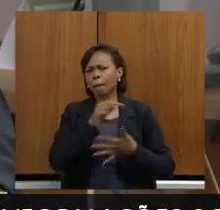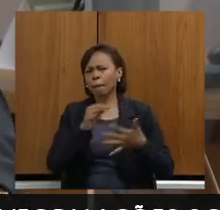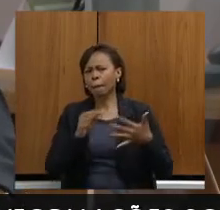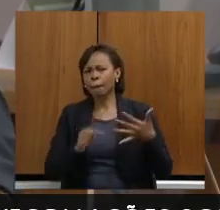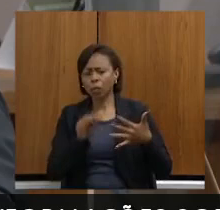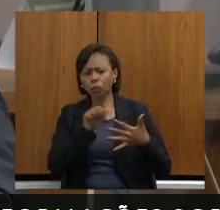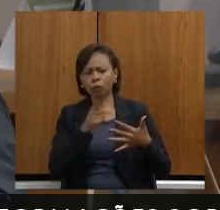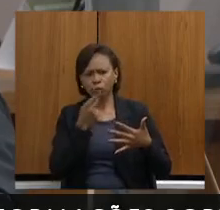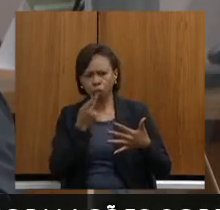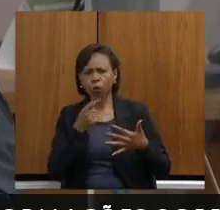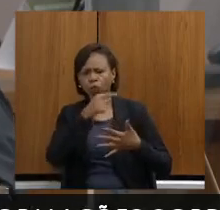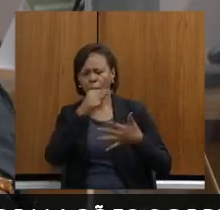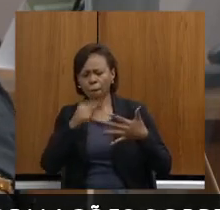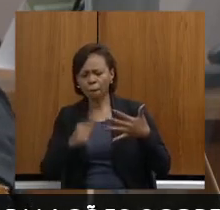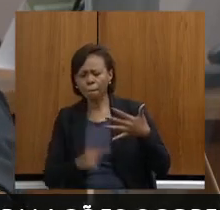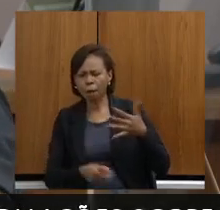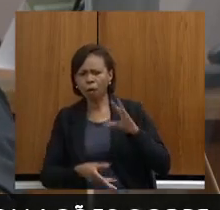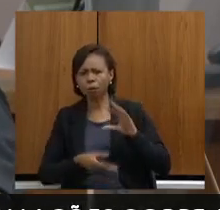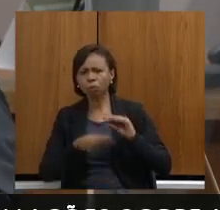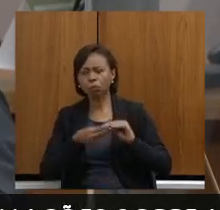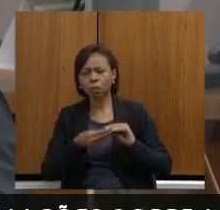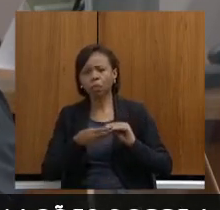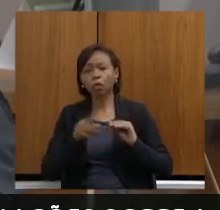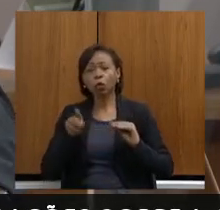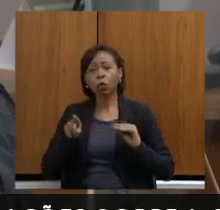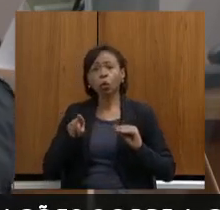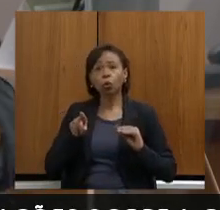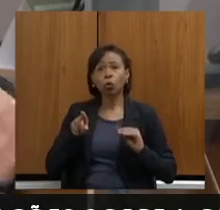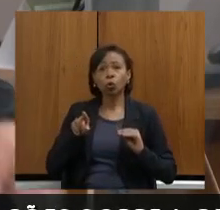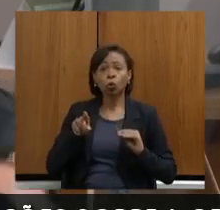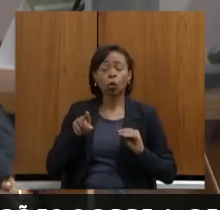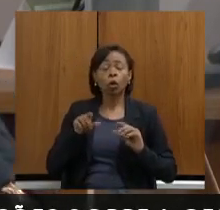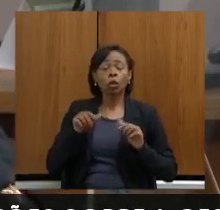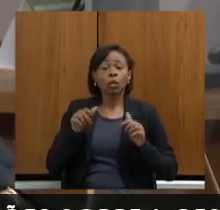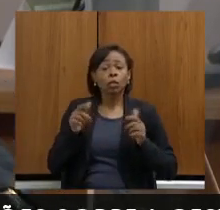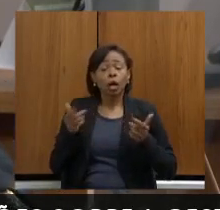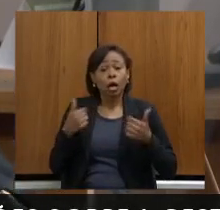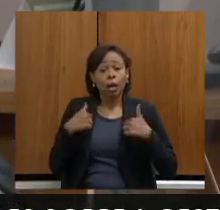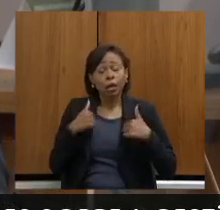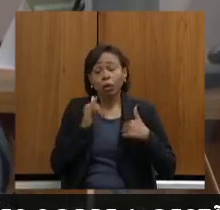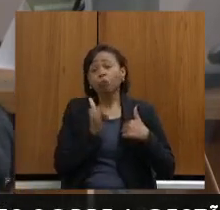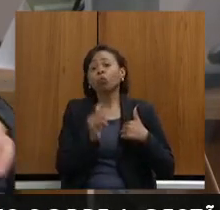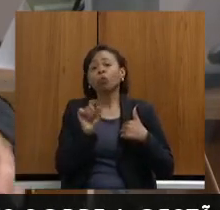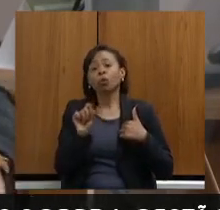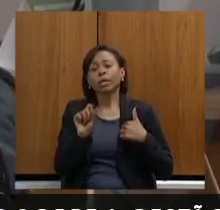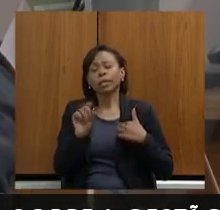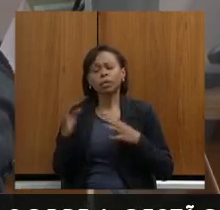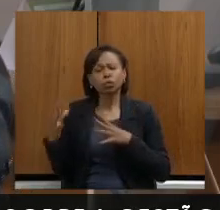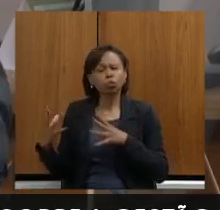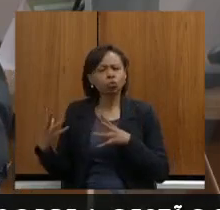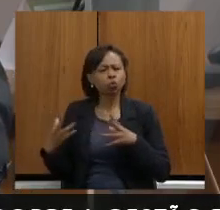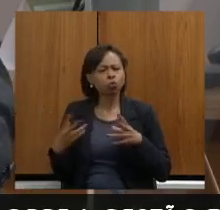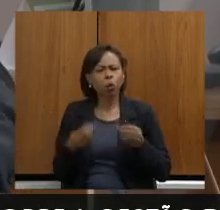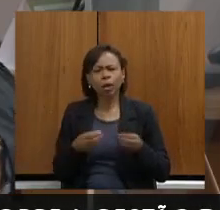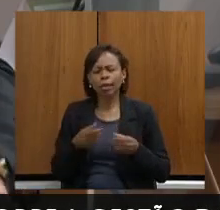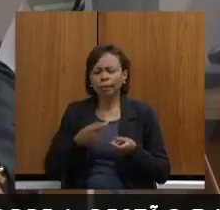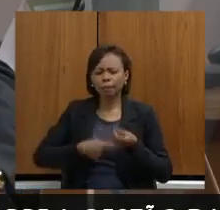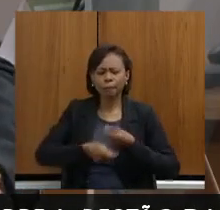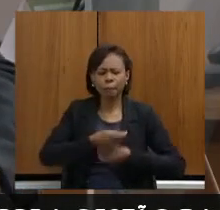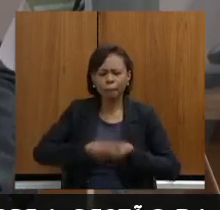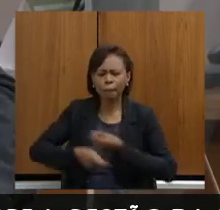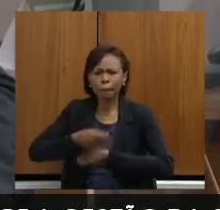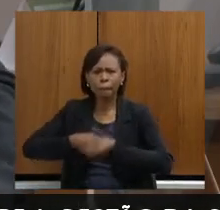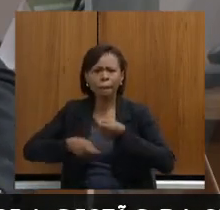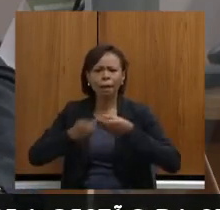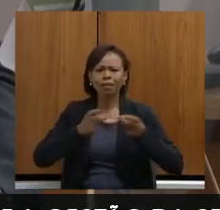e aqui eu vejo que o Dr Thales tem que retirar eu falo que tudo isso toda essa comercialização as